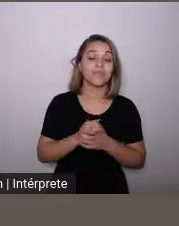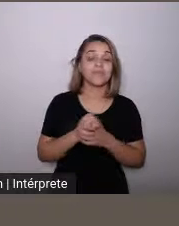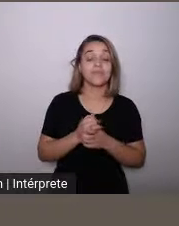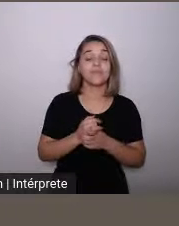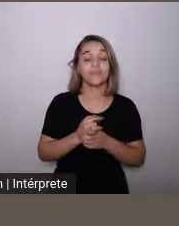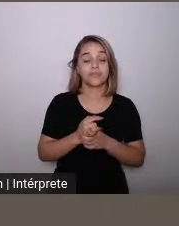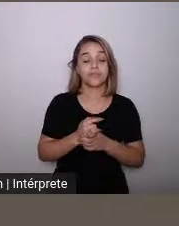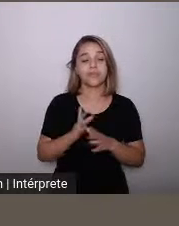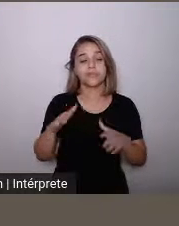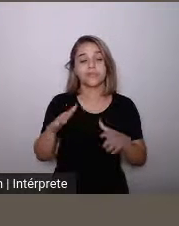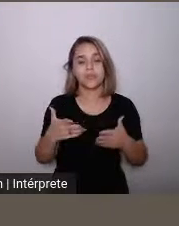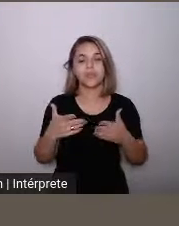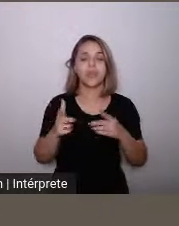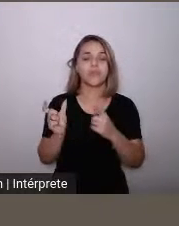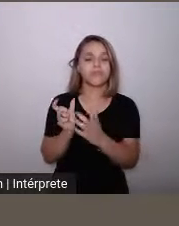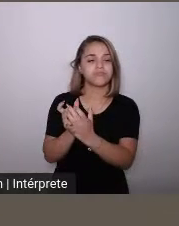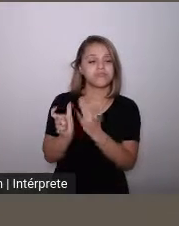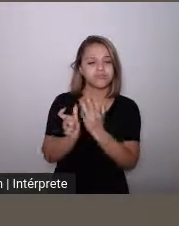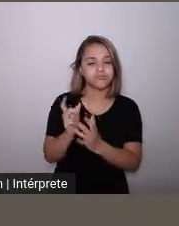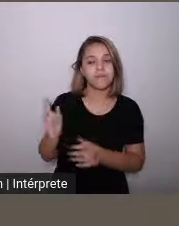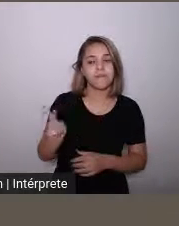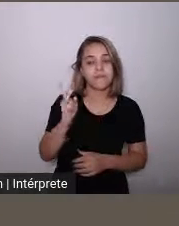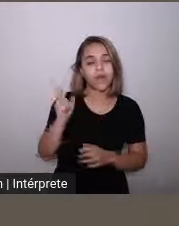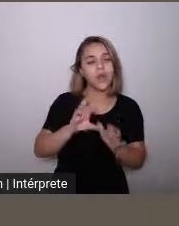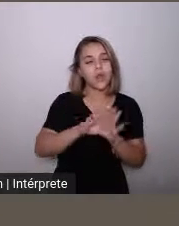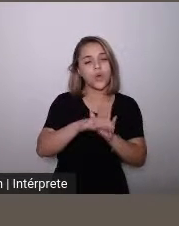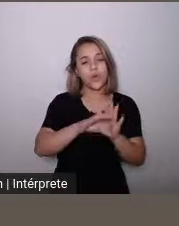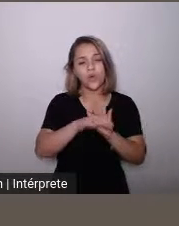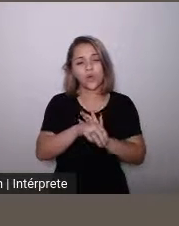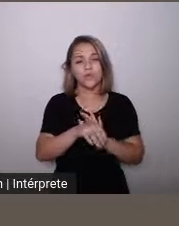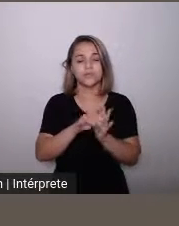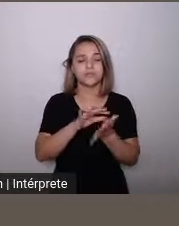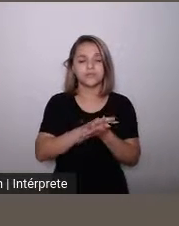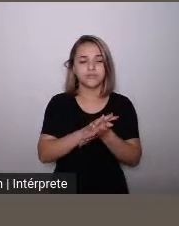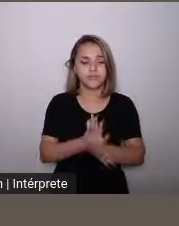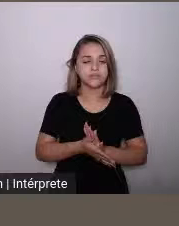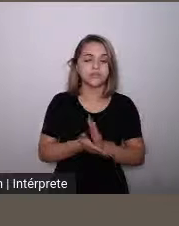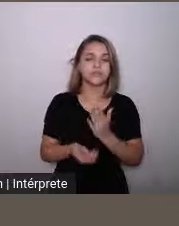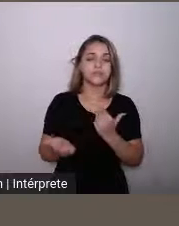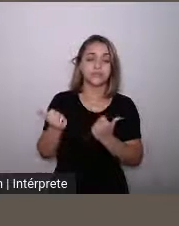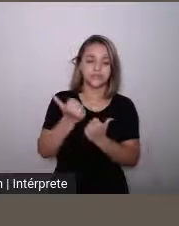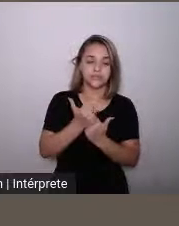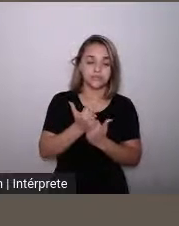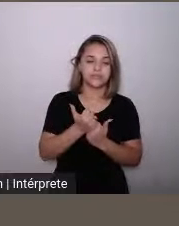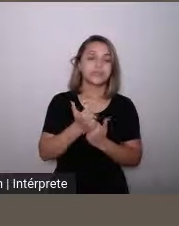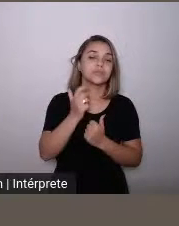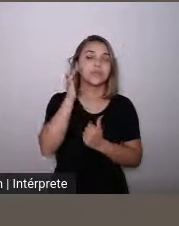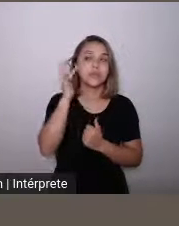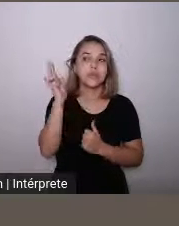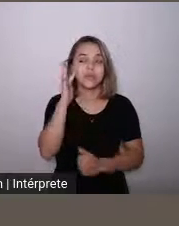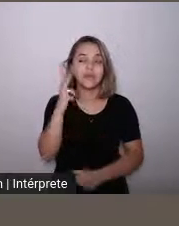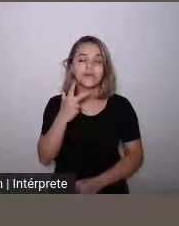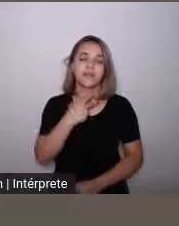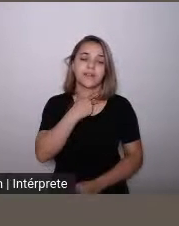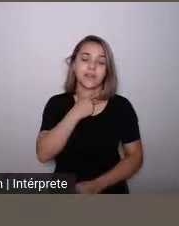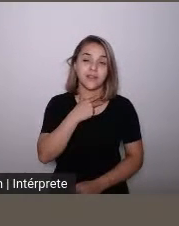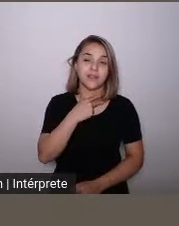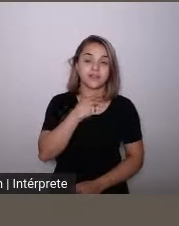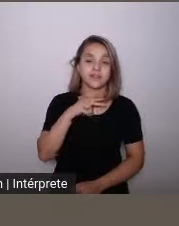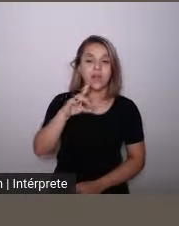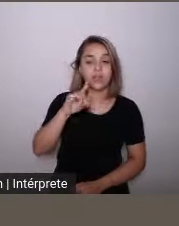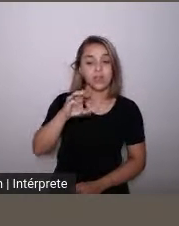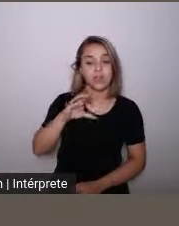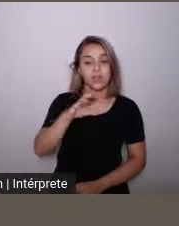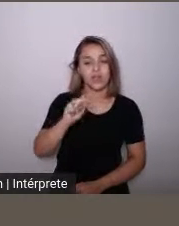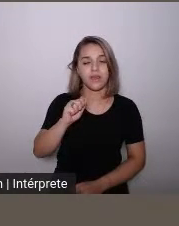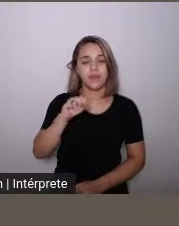conotações de valor, o conceito de decadência foi substituído pela noção de crise, Decadência foi um termo usado dentro de uma visão linear